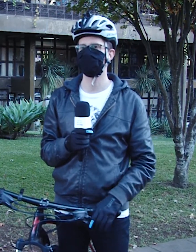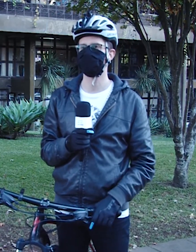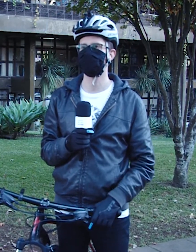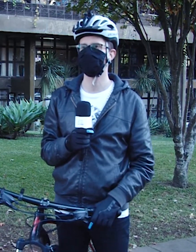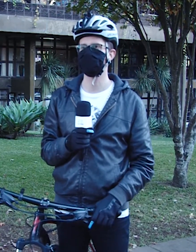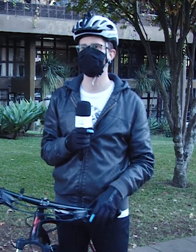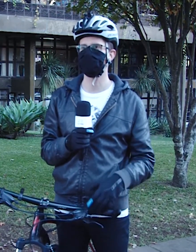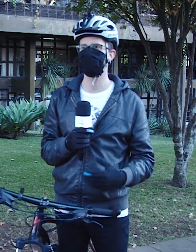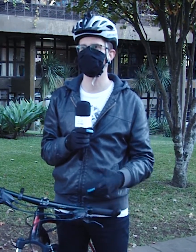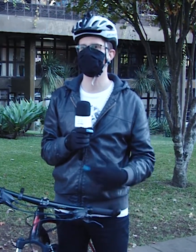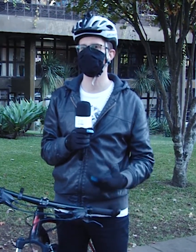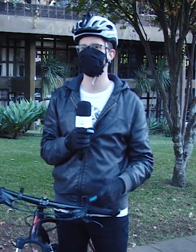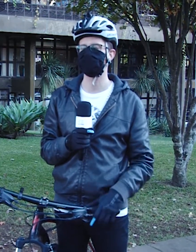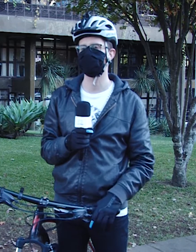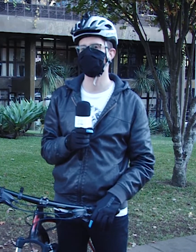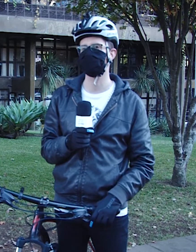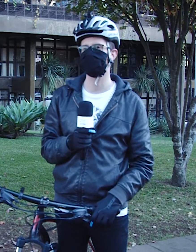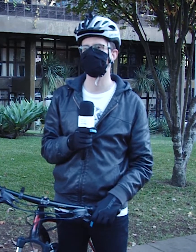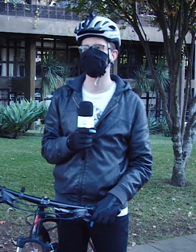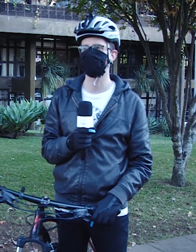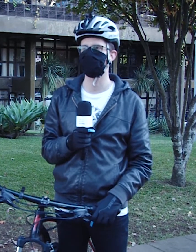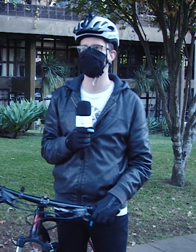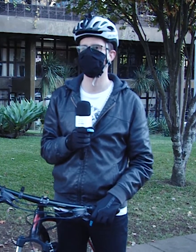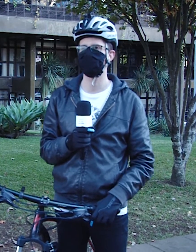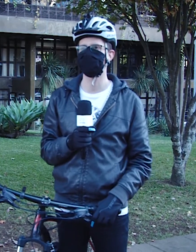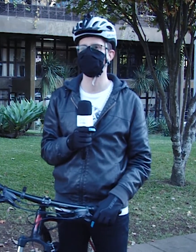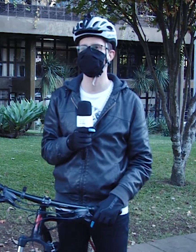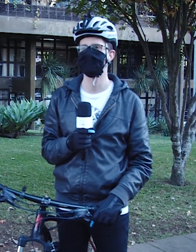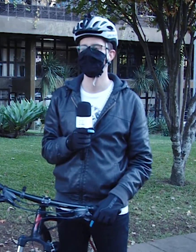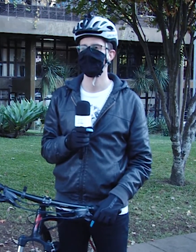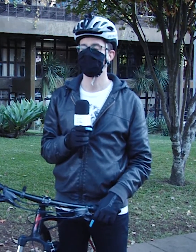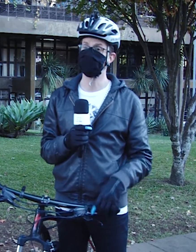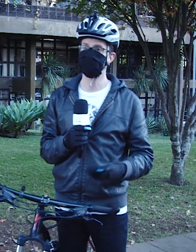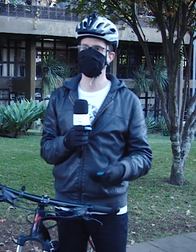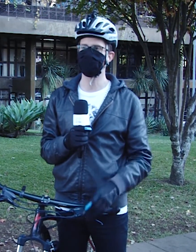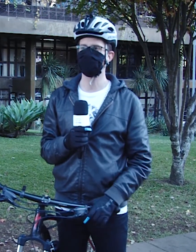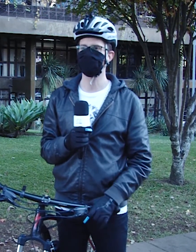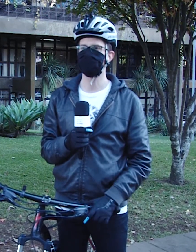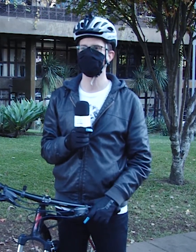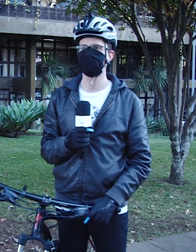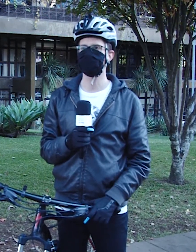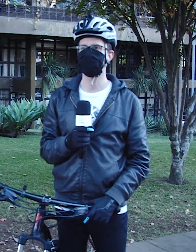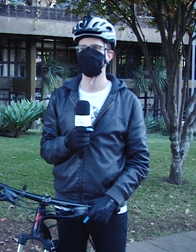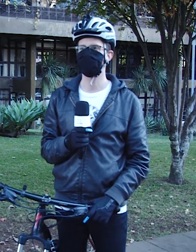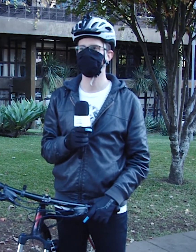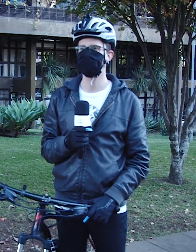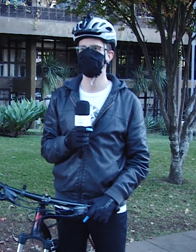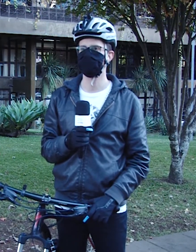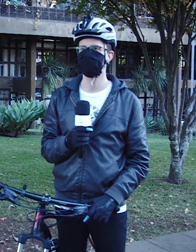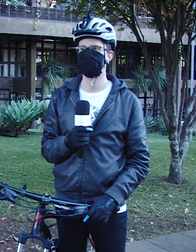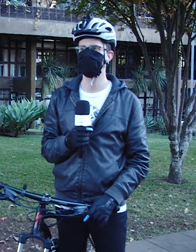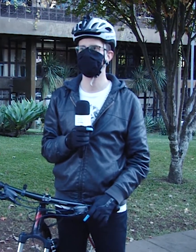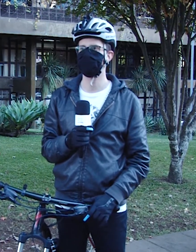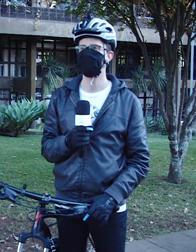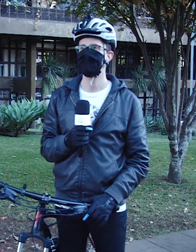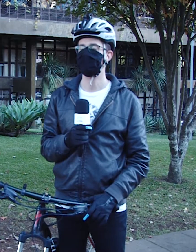formar em arquitetura e urbanismo, que eu comecei a ver a bicicleta como uma solução para a mobilidade urbana e para o meu próprio transporte dentro da cidade. Então,